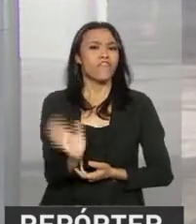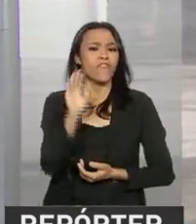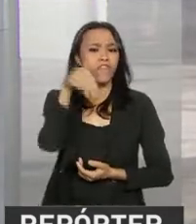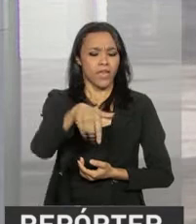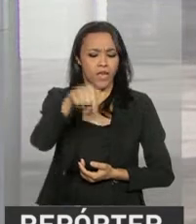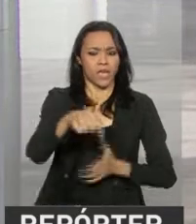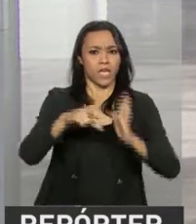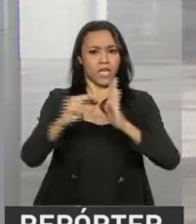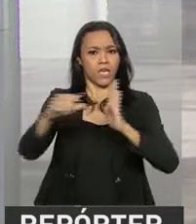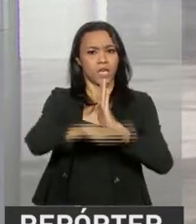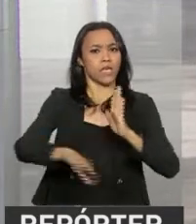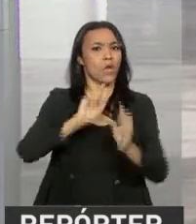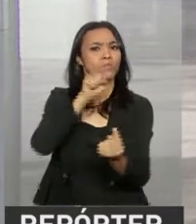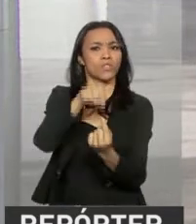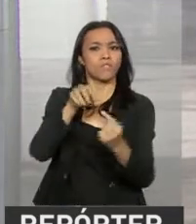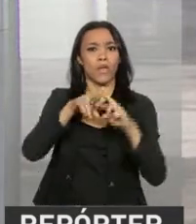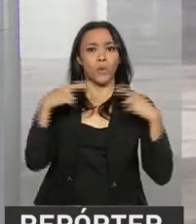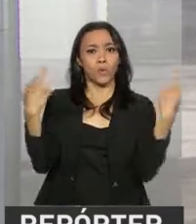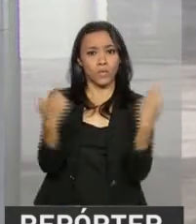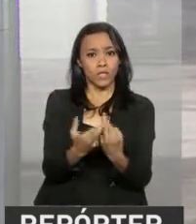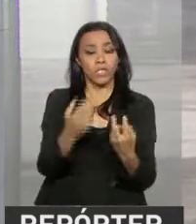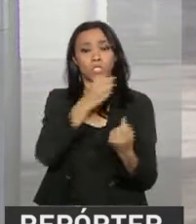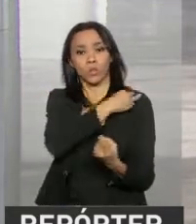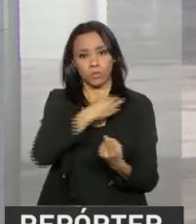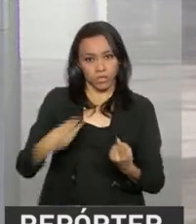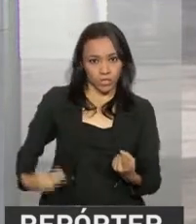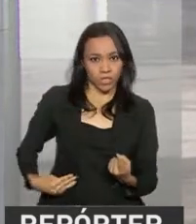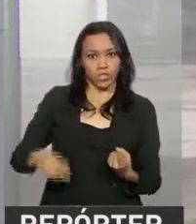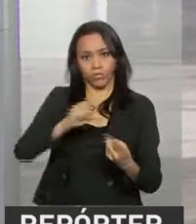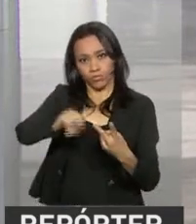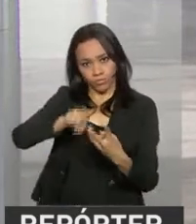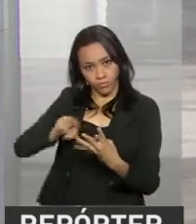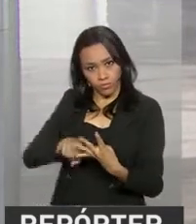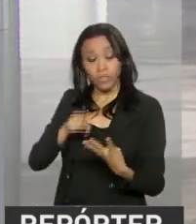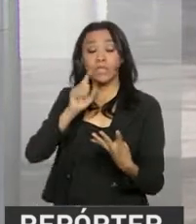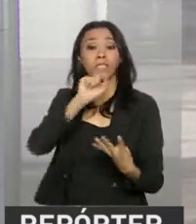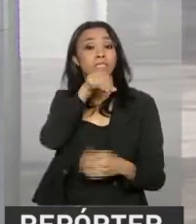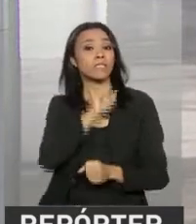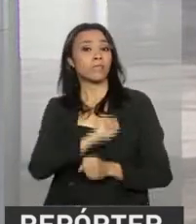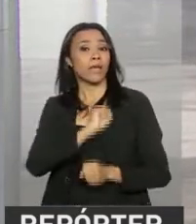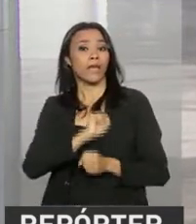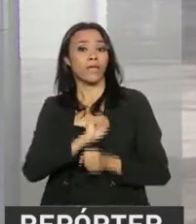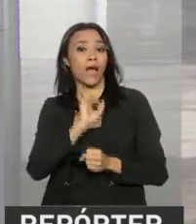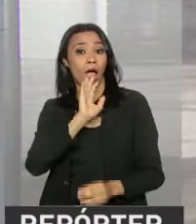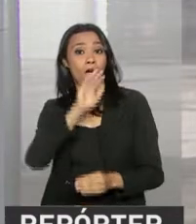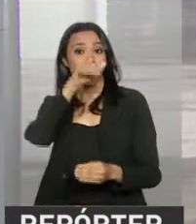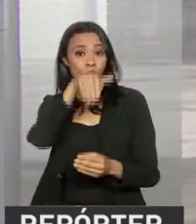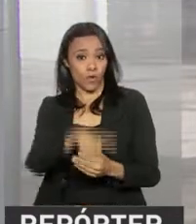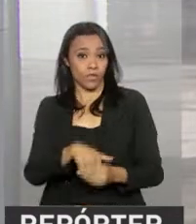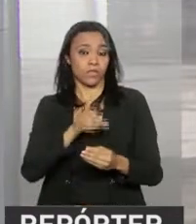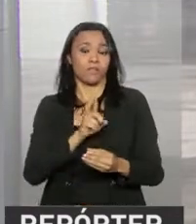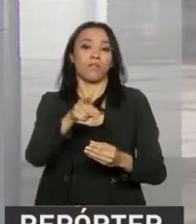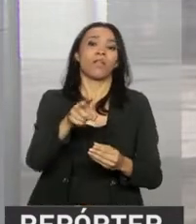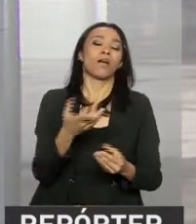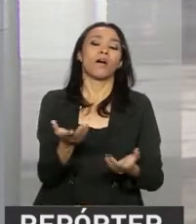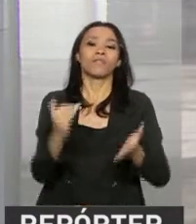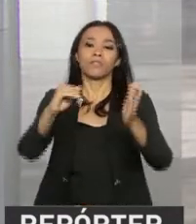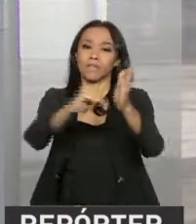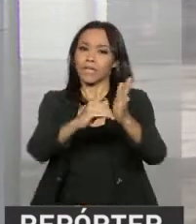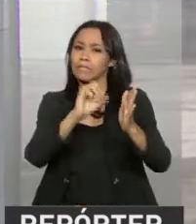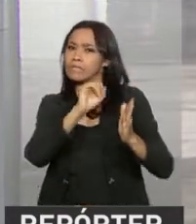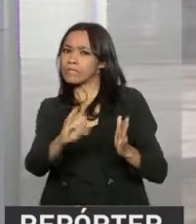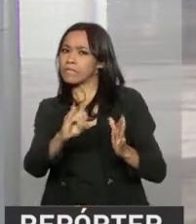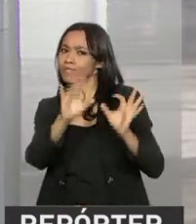venha para o Palácio do Planalto para se reunir com seus principais ministros e aguardar a votação pelo plenário do Senado que vai